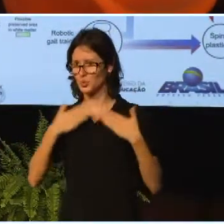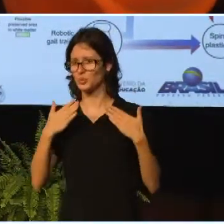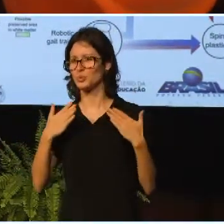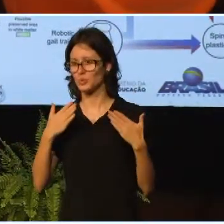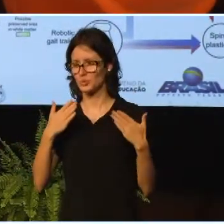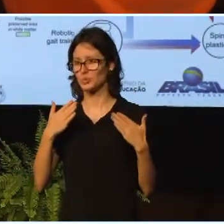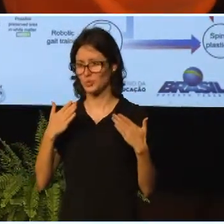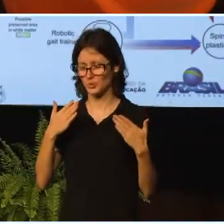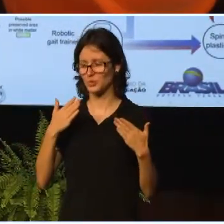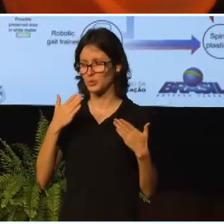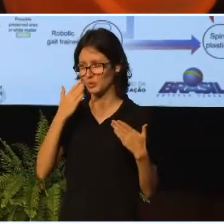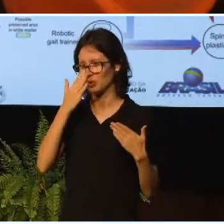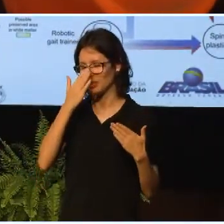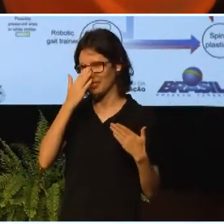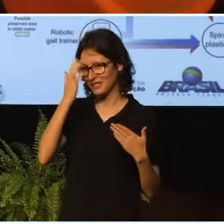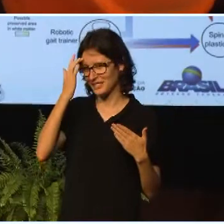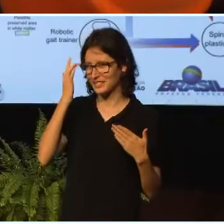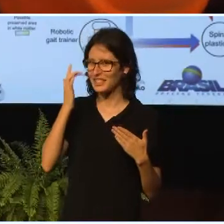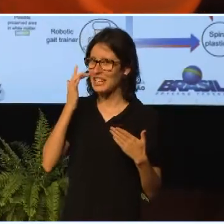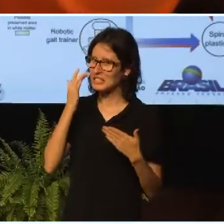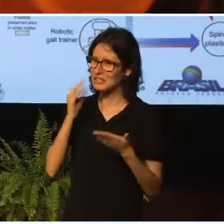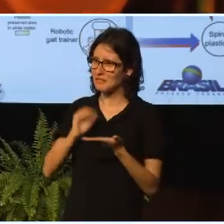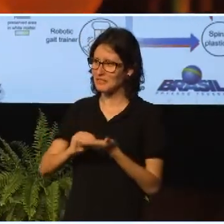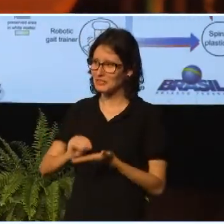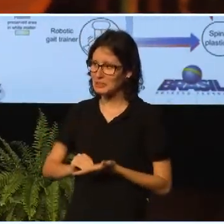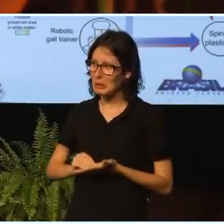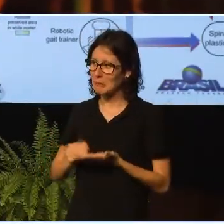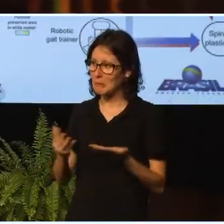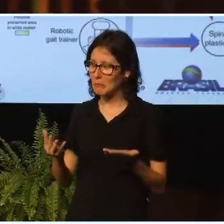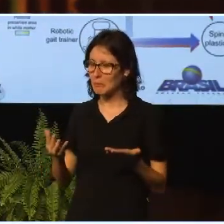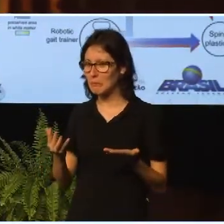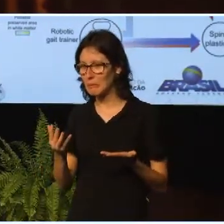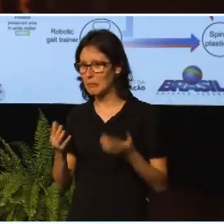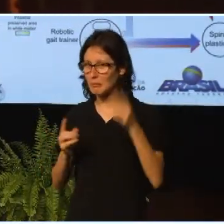que está faltando alguma coisa.